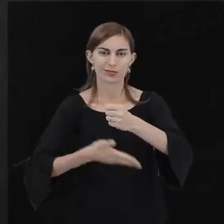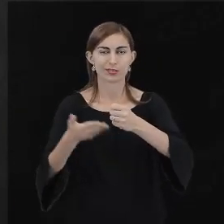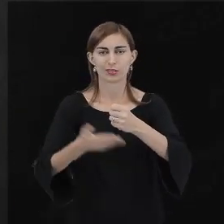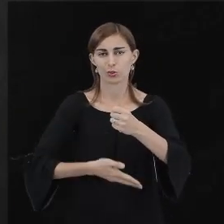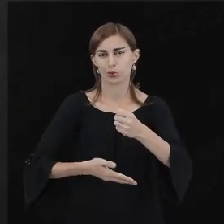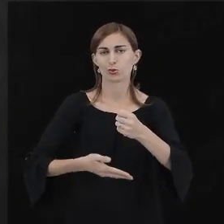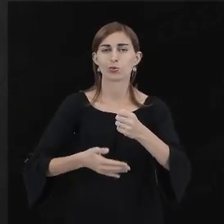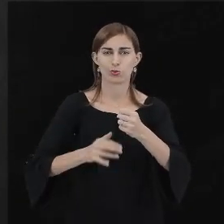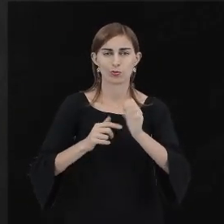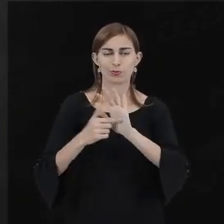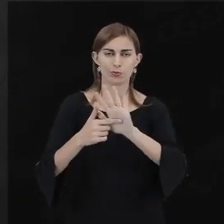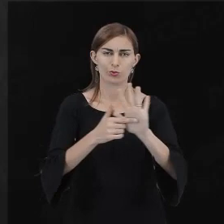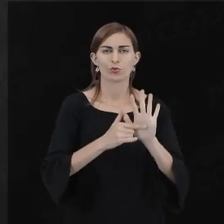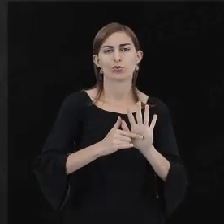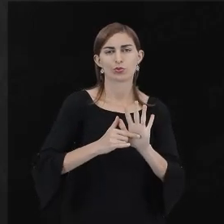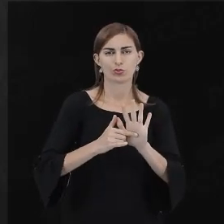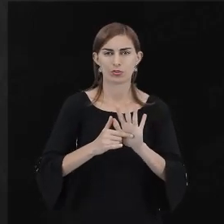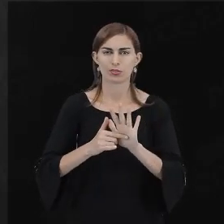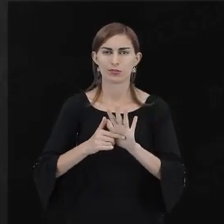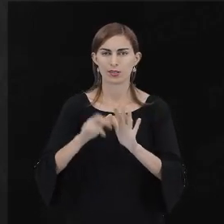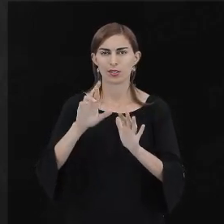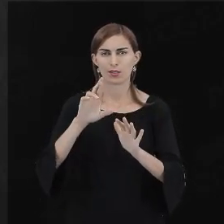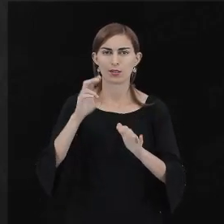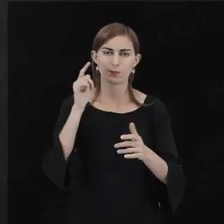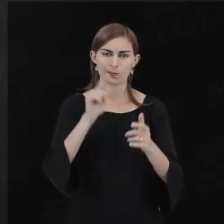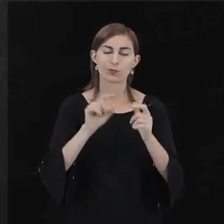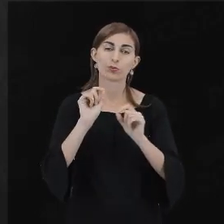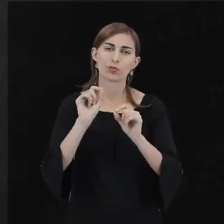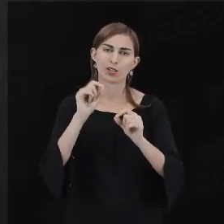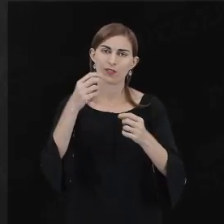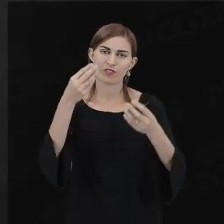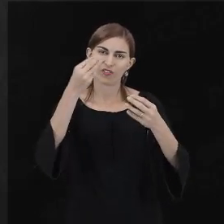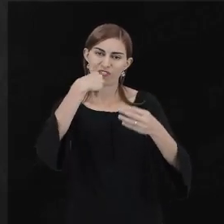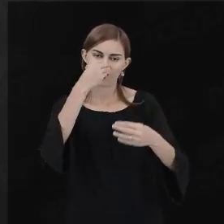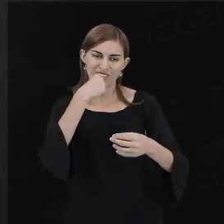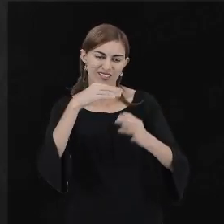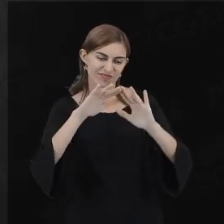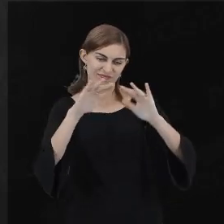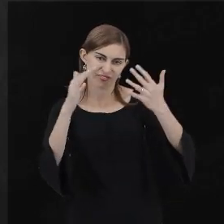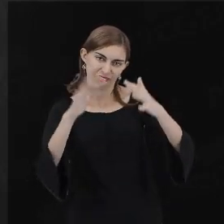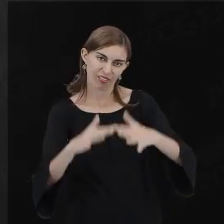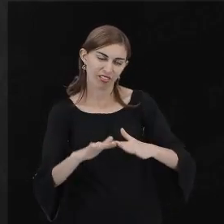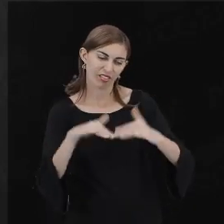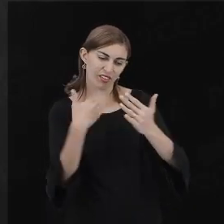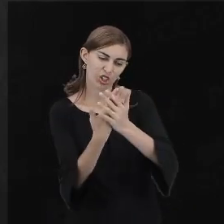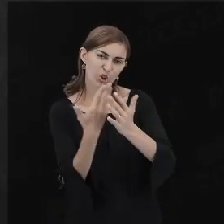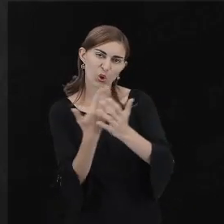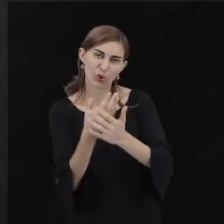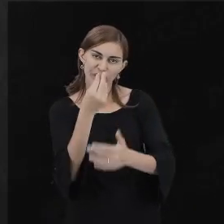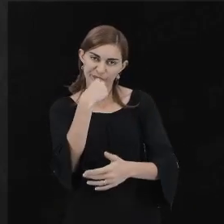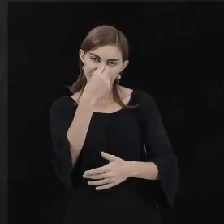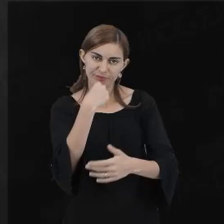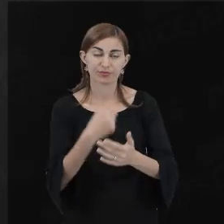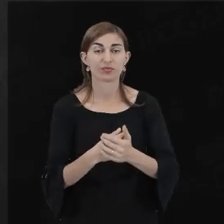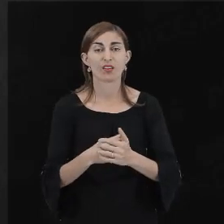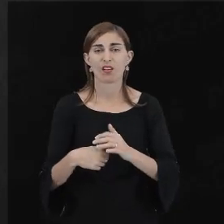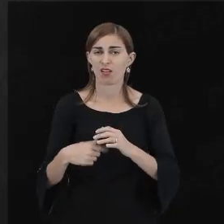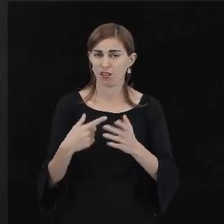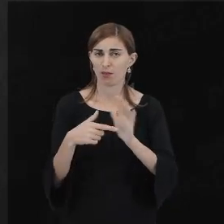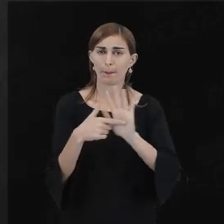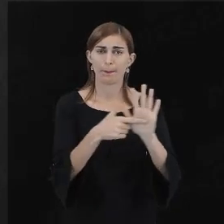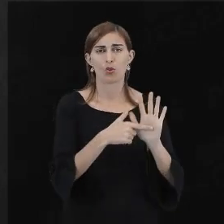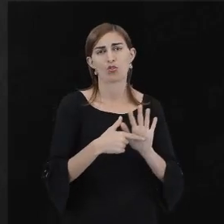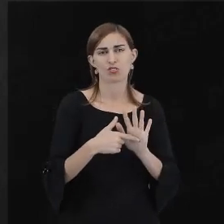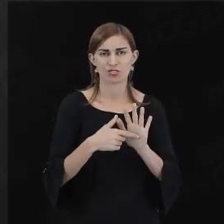uma incidência, uma recorrência do fracasso escolar e que tem impactado nas